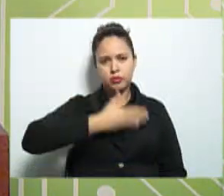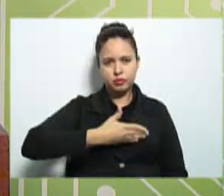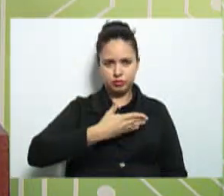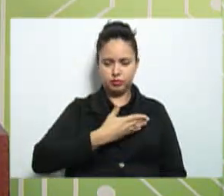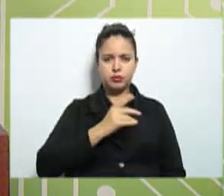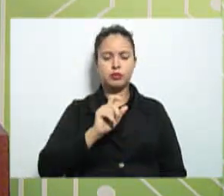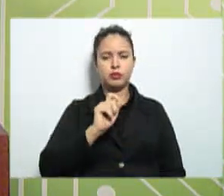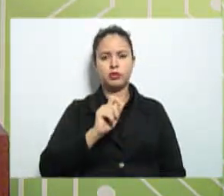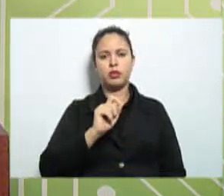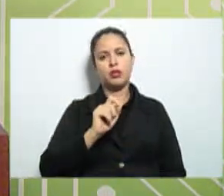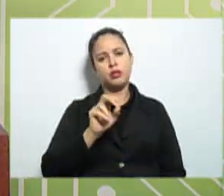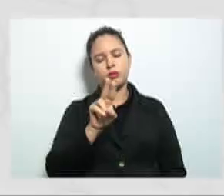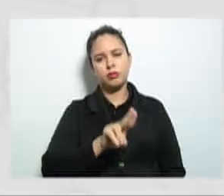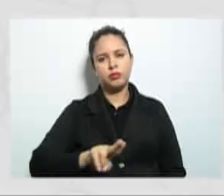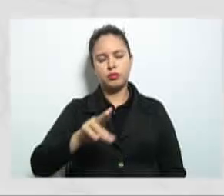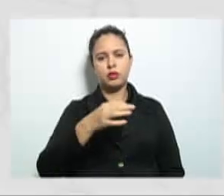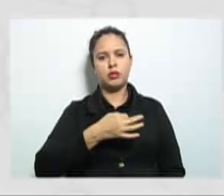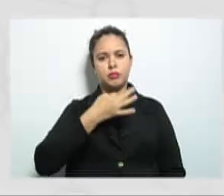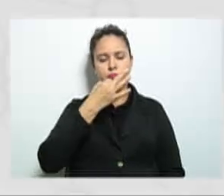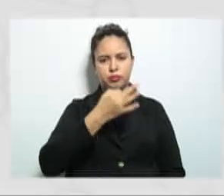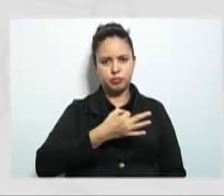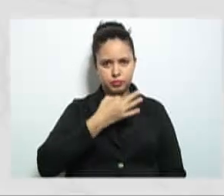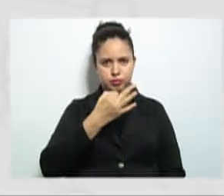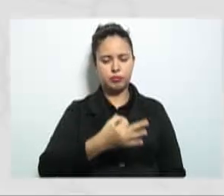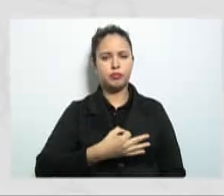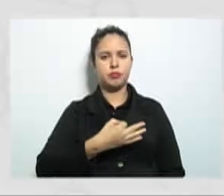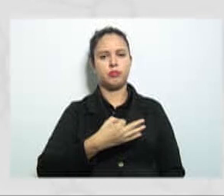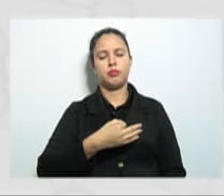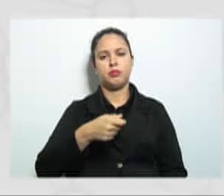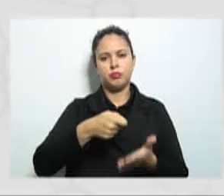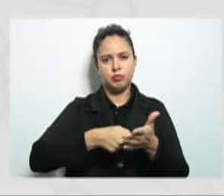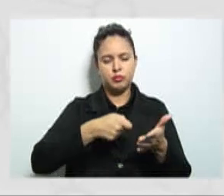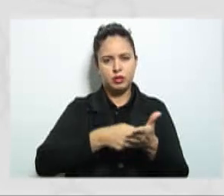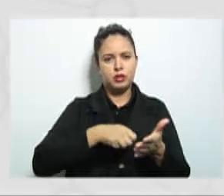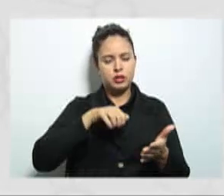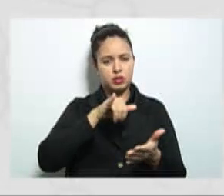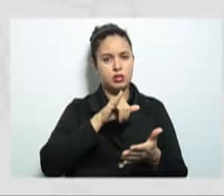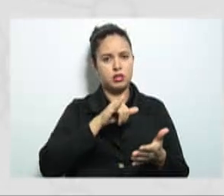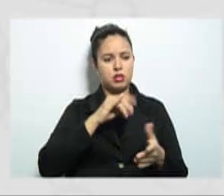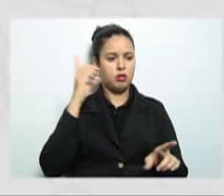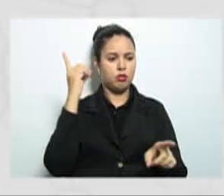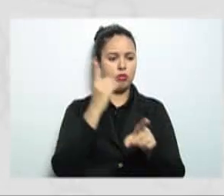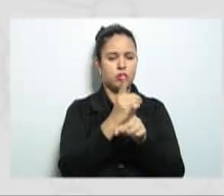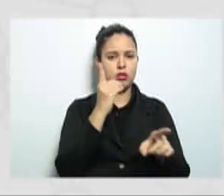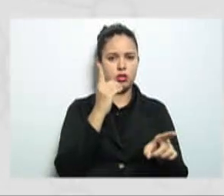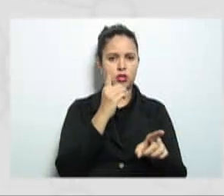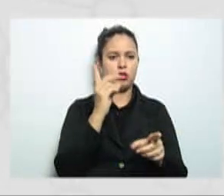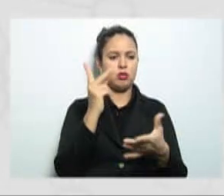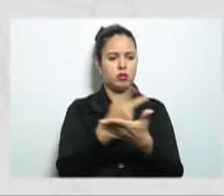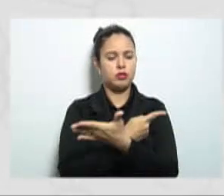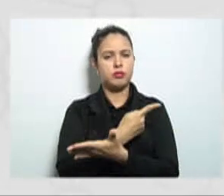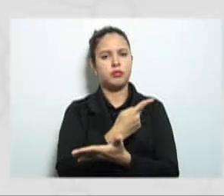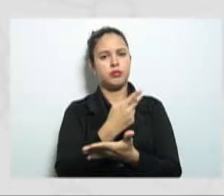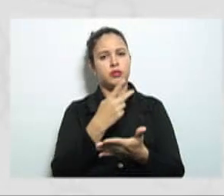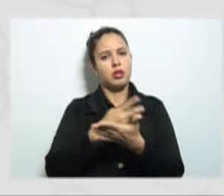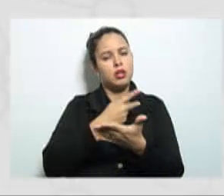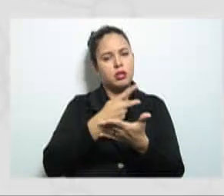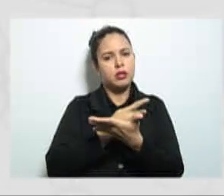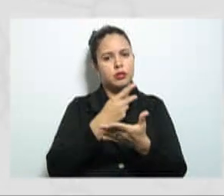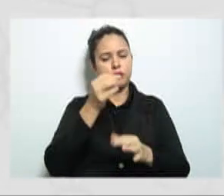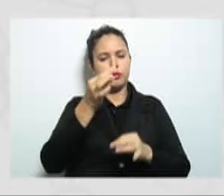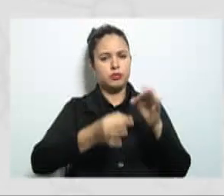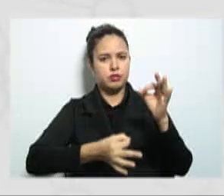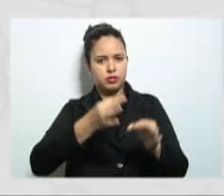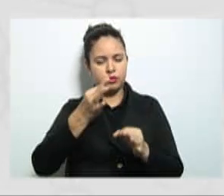utilizou o argumento. Qual o argumento? De que se descobrir que aconteceu um erro jurídico, que aquela pessoa não cometeu aquele crime,